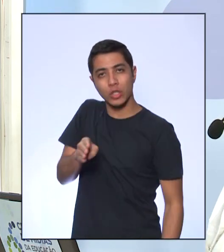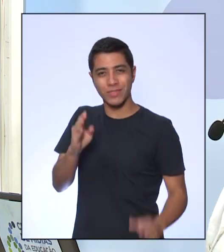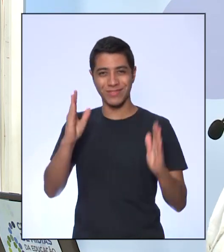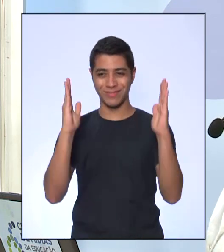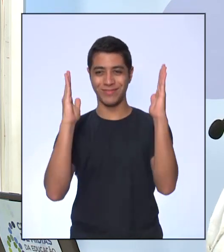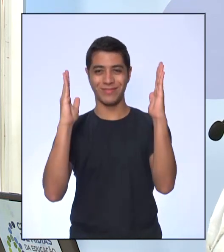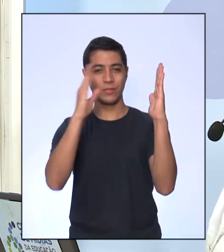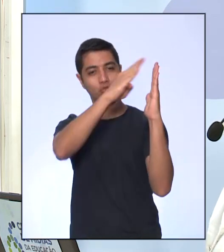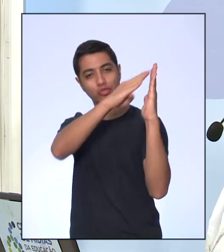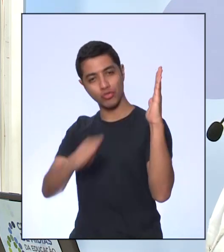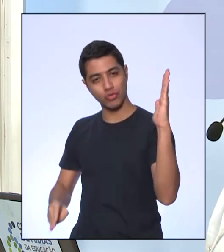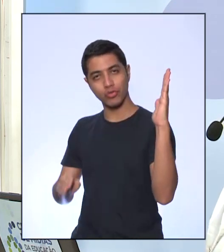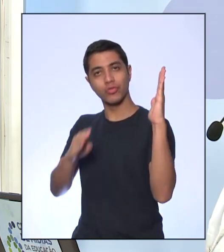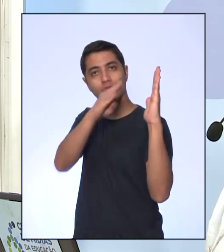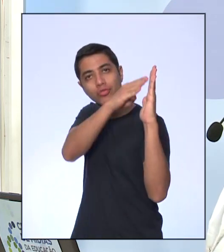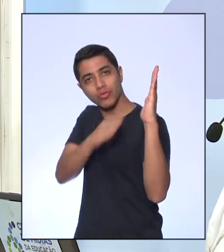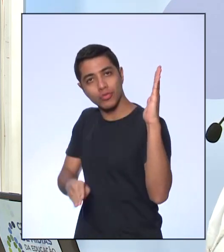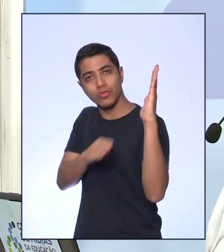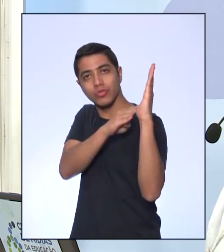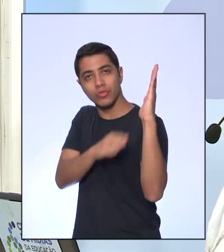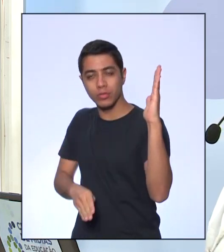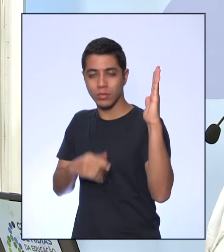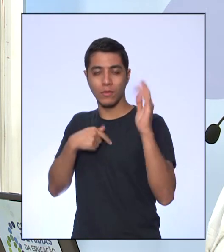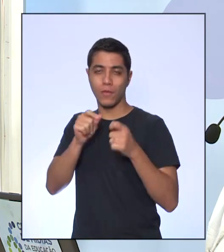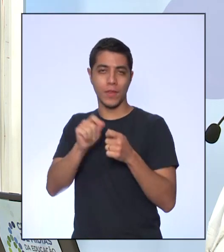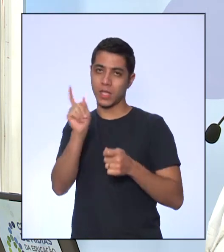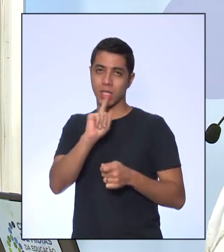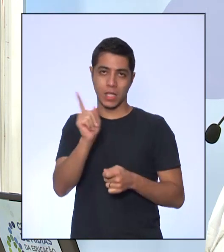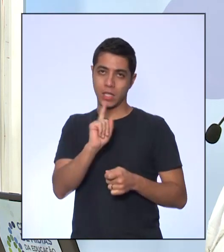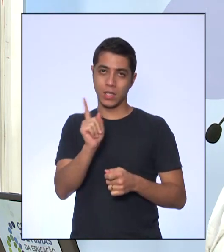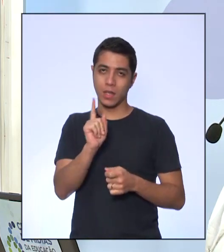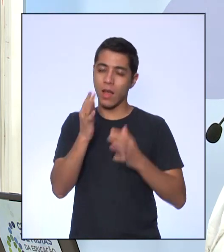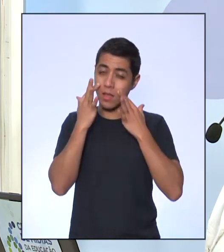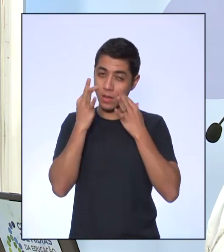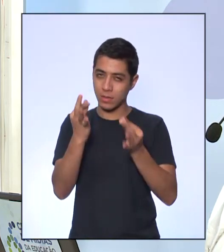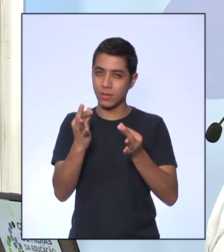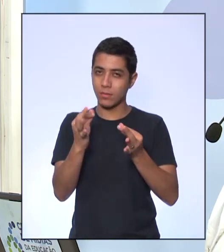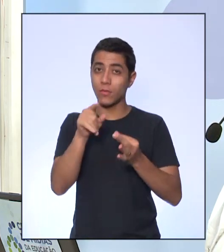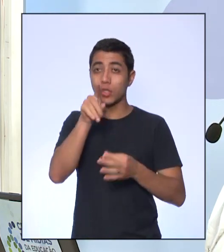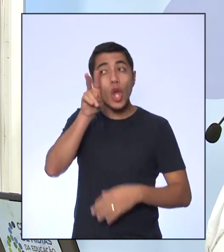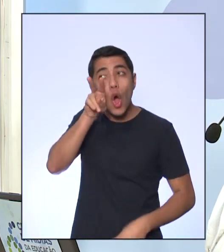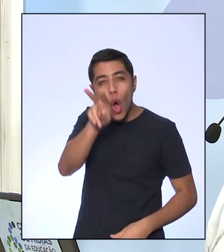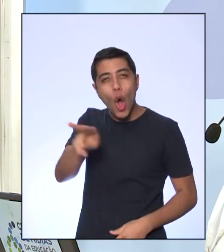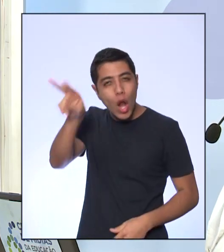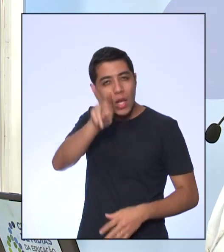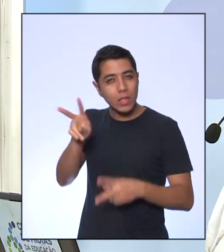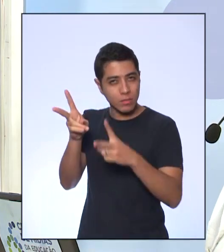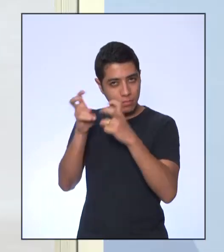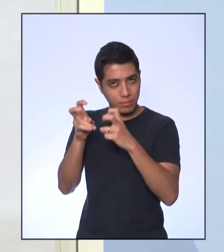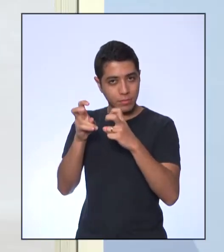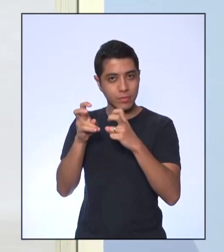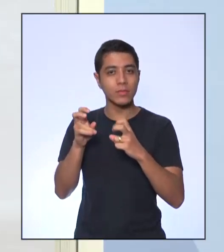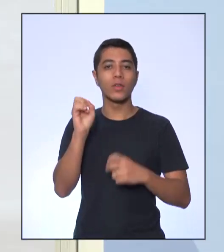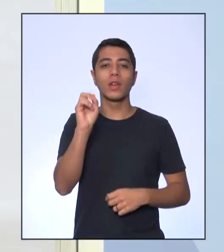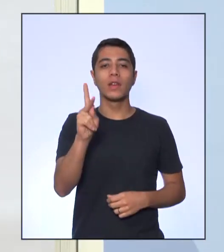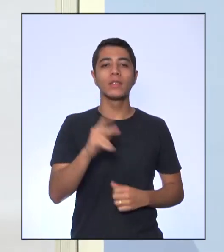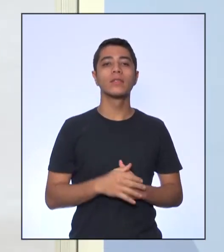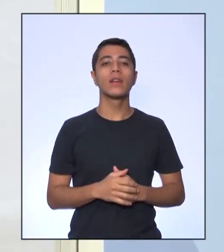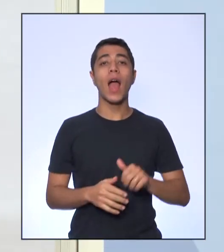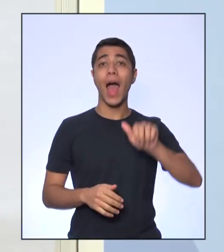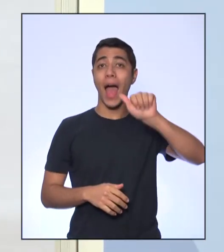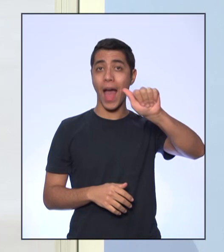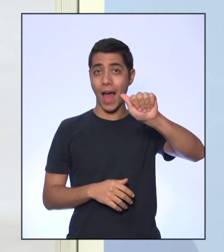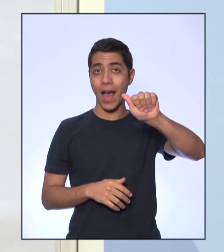gente poder não ficar tudo bagunçado como vocês viram na anterior. Então, eu vou ter o A. Então, eu vou ter o A na multiplicação aqui na